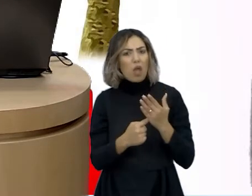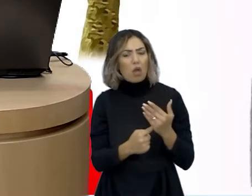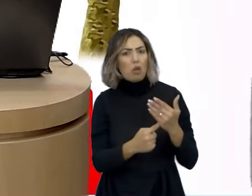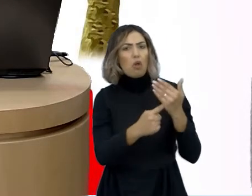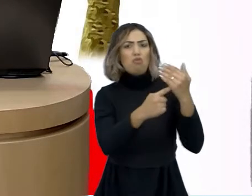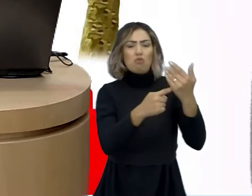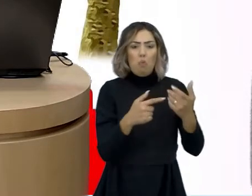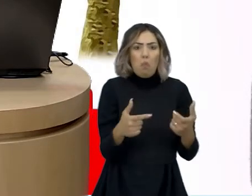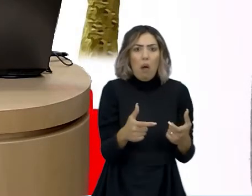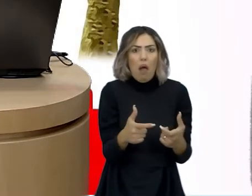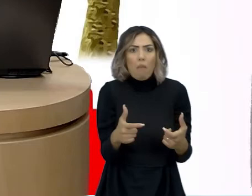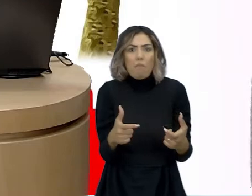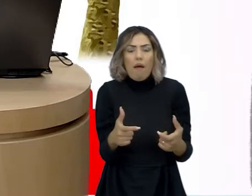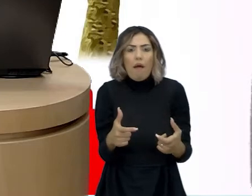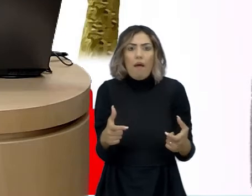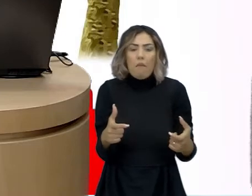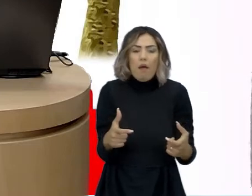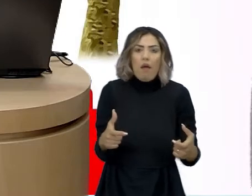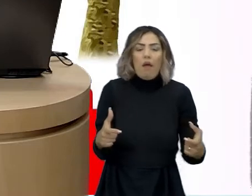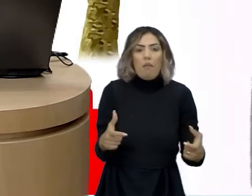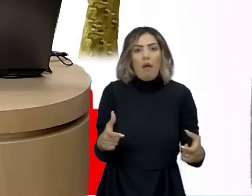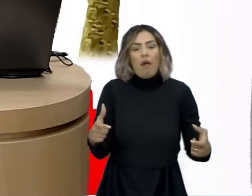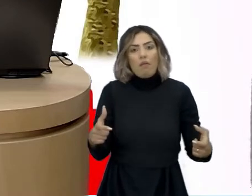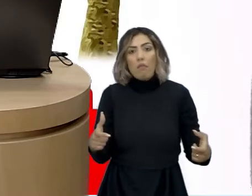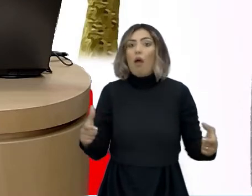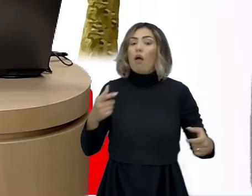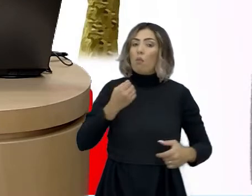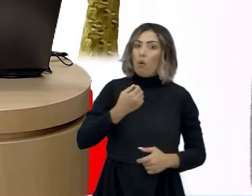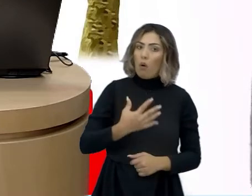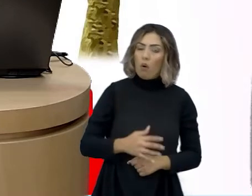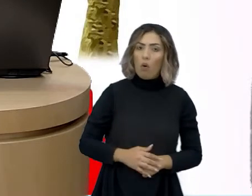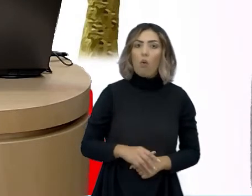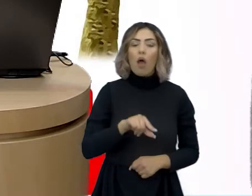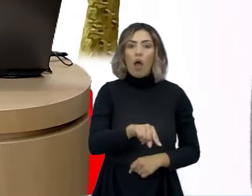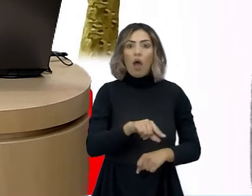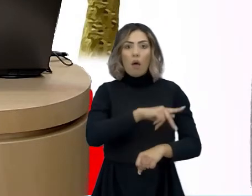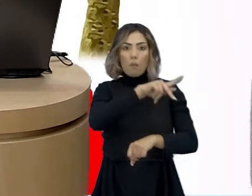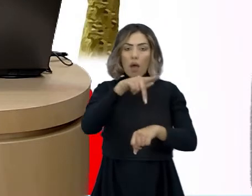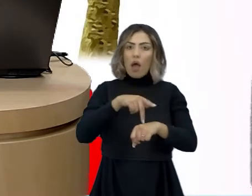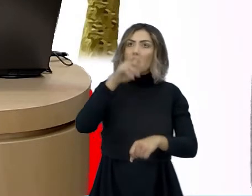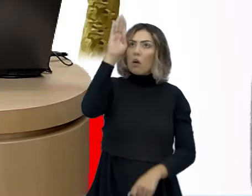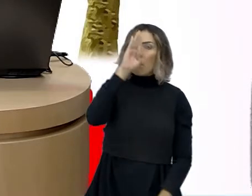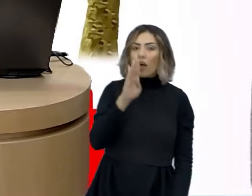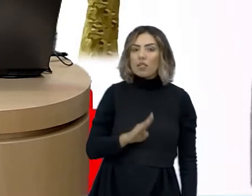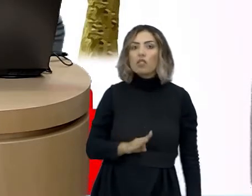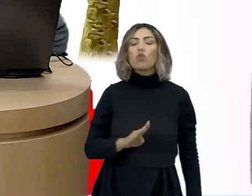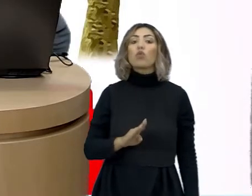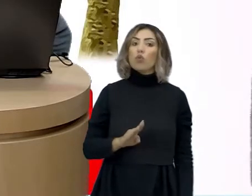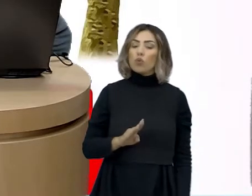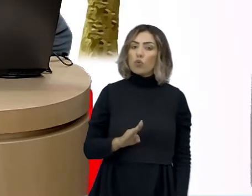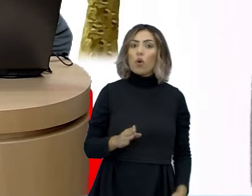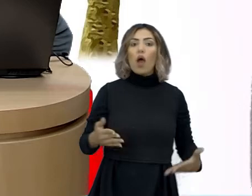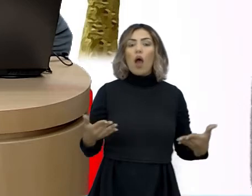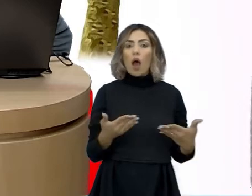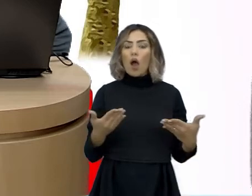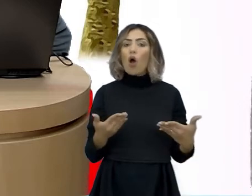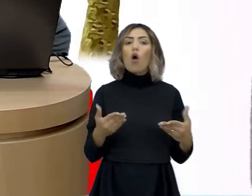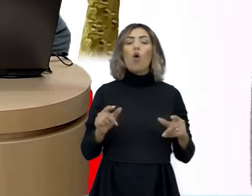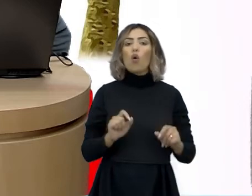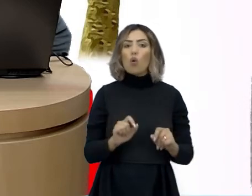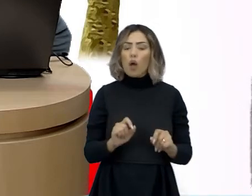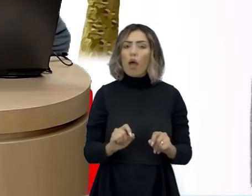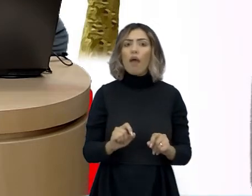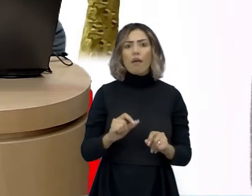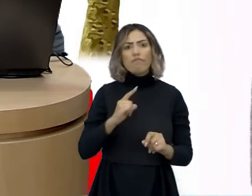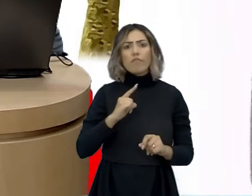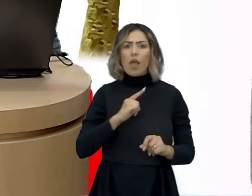estar sendo um país aí que tem uma participação maior no